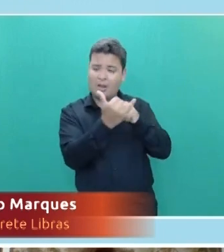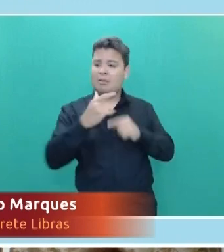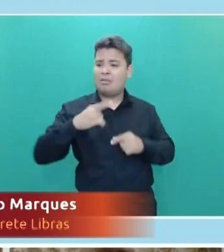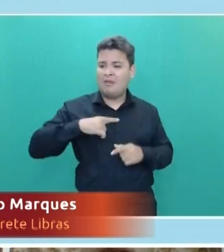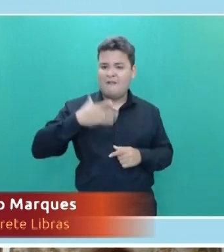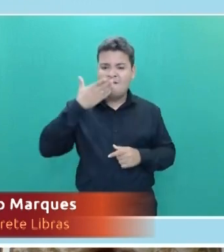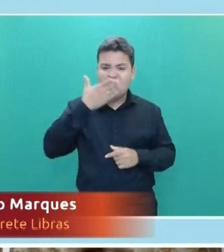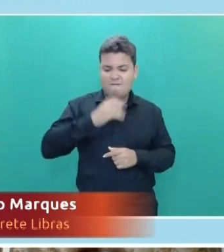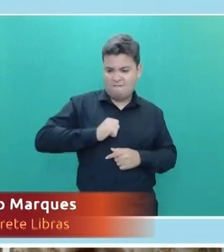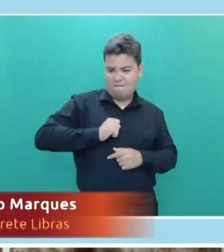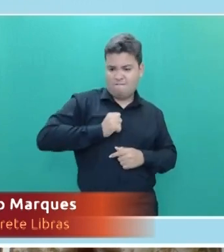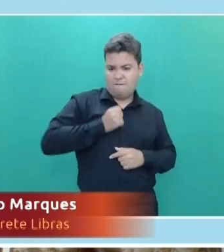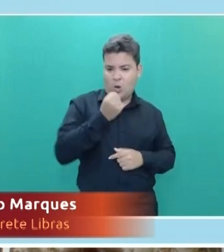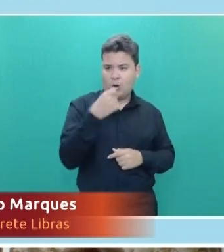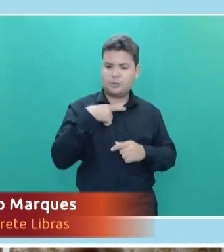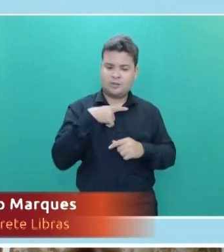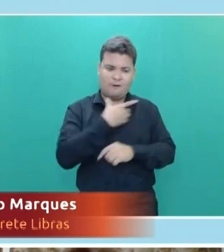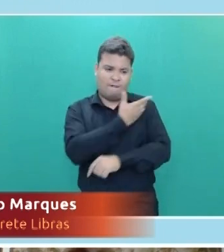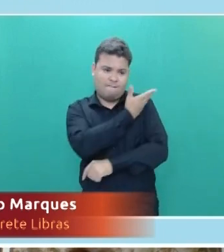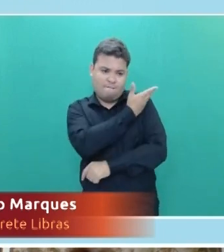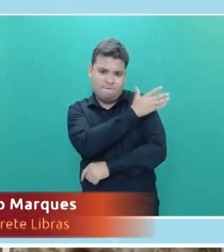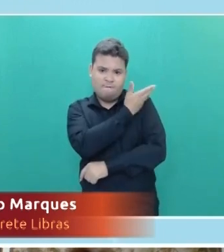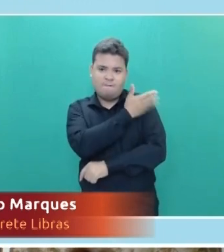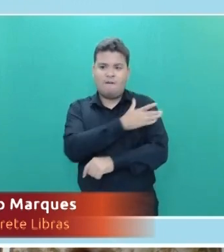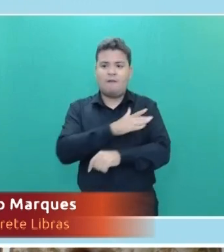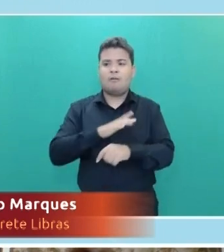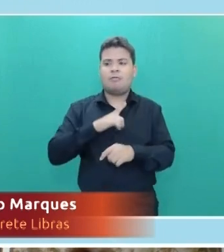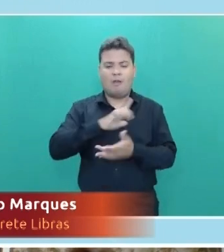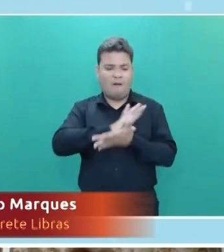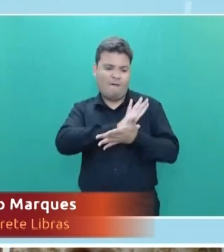práticas discriminatórias, preconceituosas,